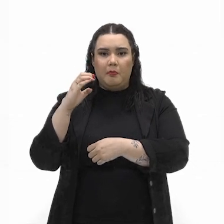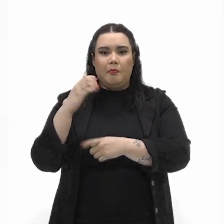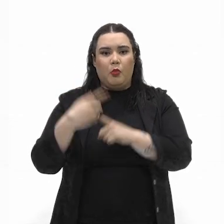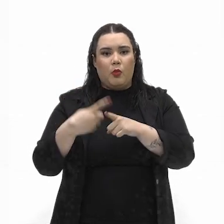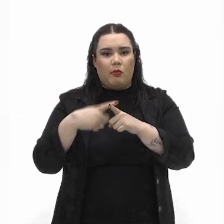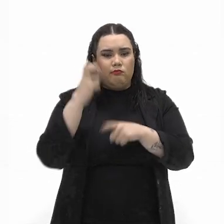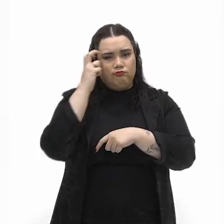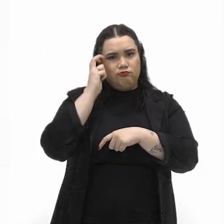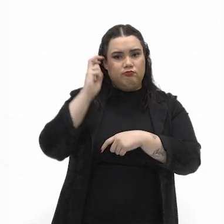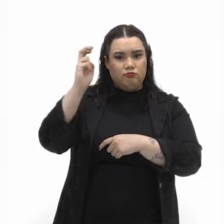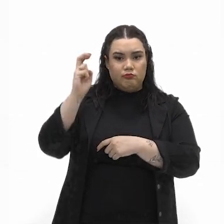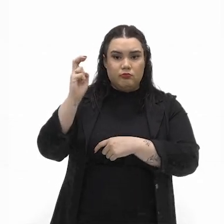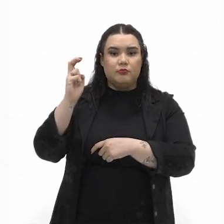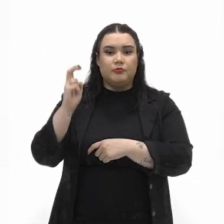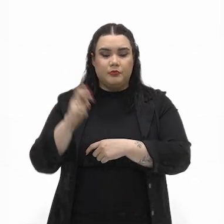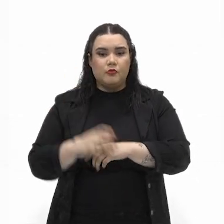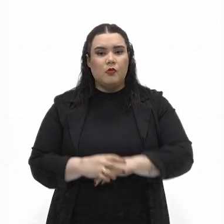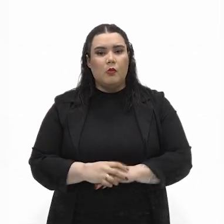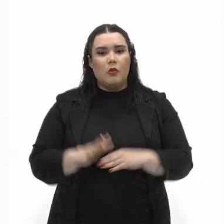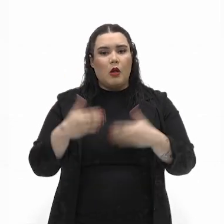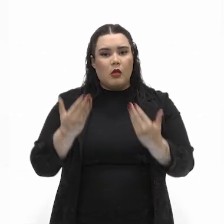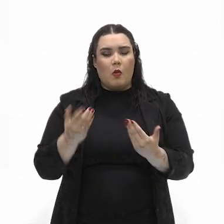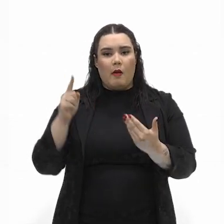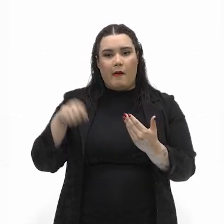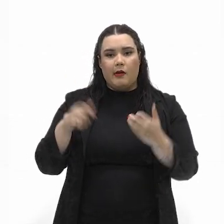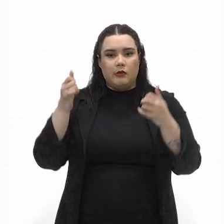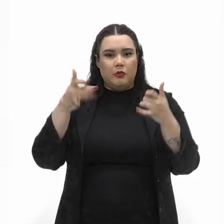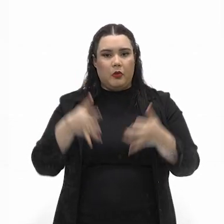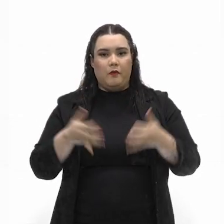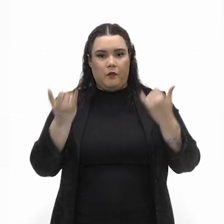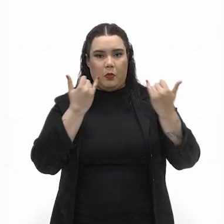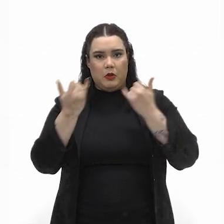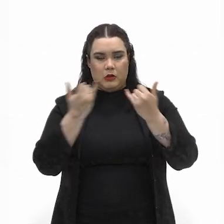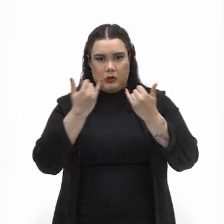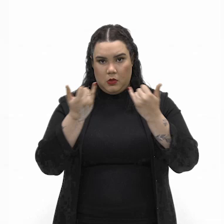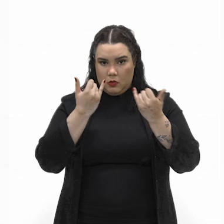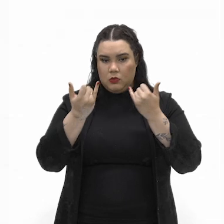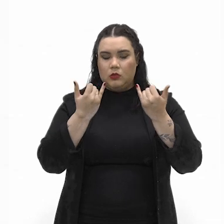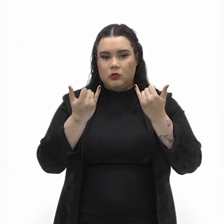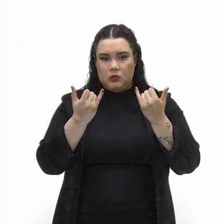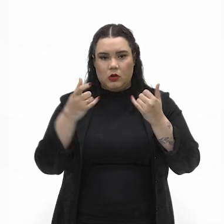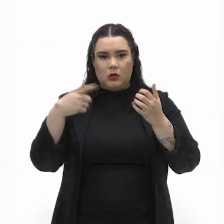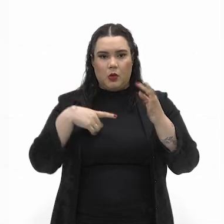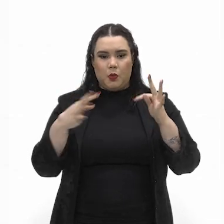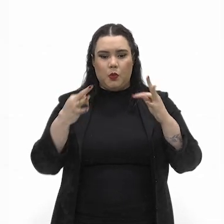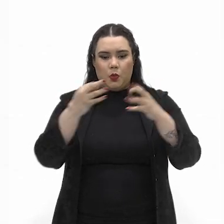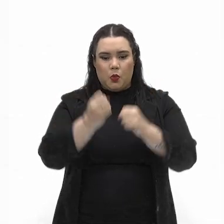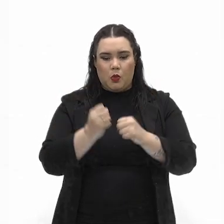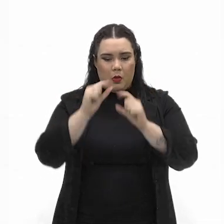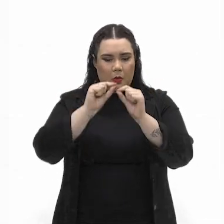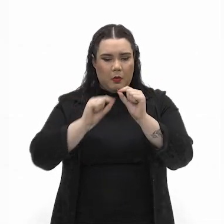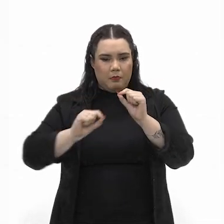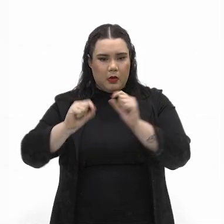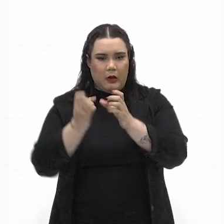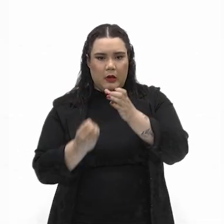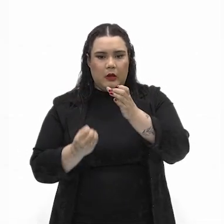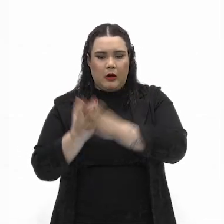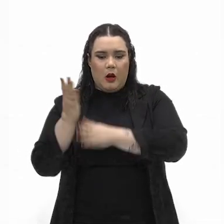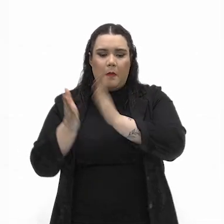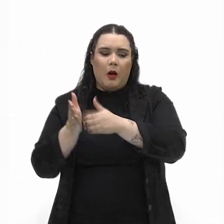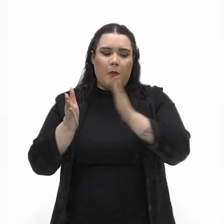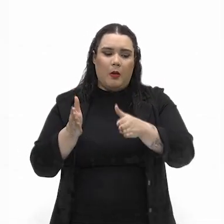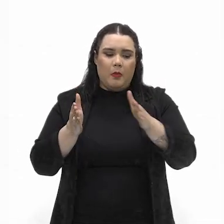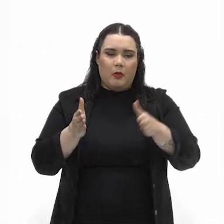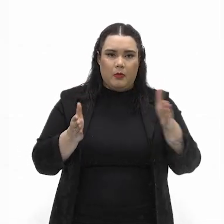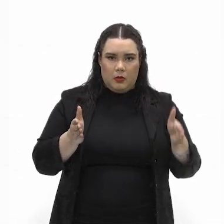partículas aí, elas são as partículas elementares. Elas são as partículas que formam todas as outras e que formam tudo que tem no